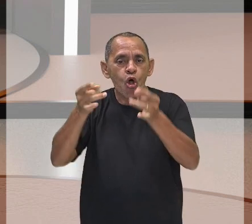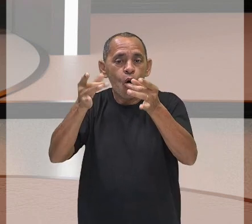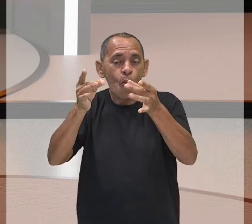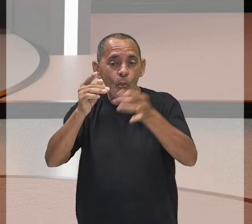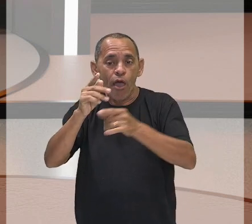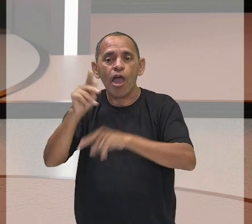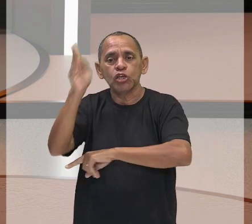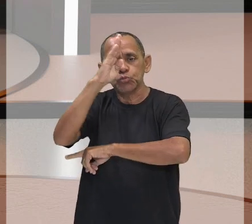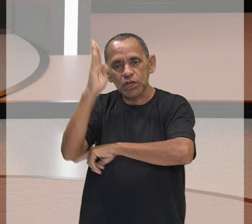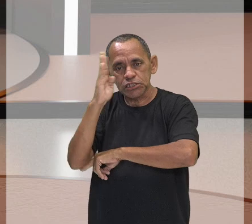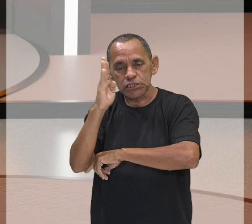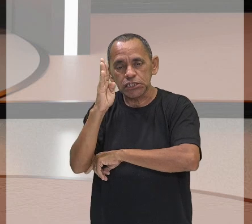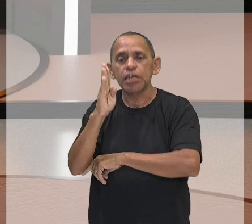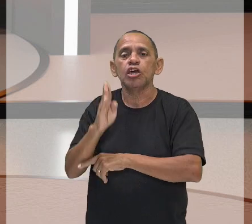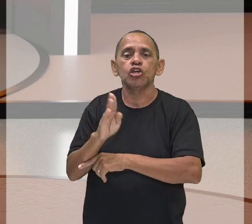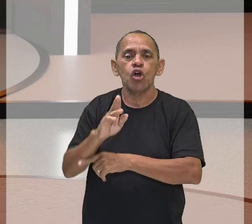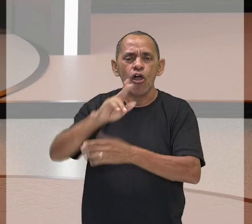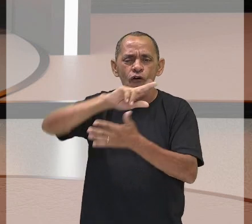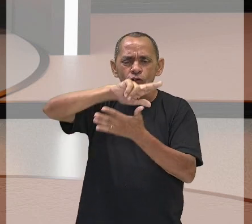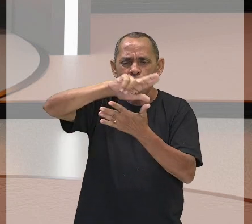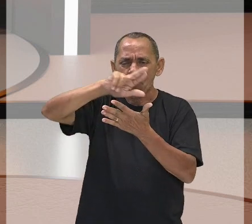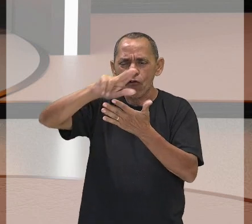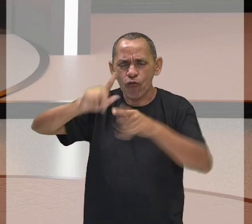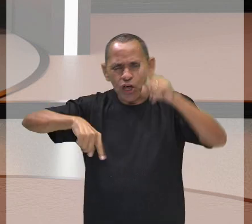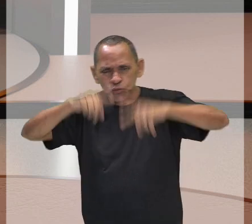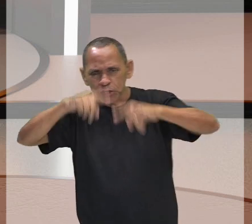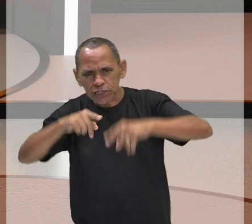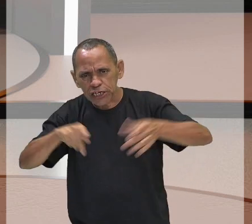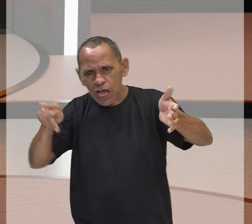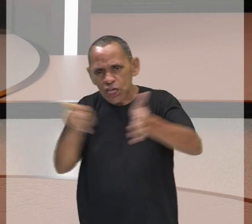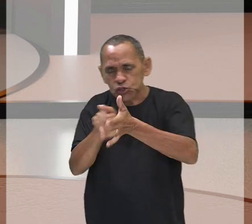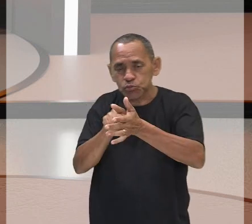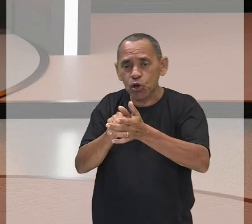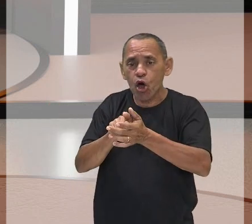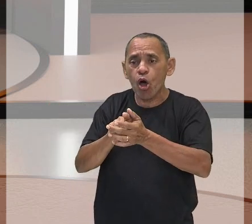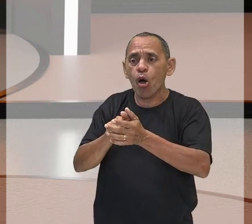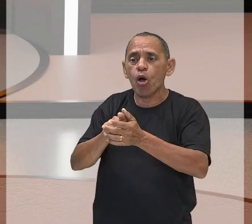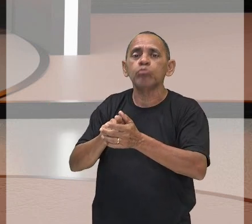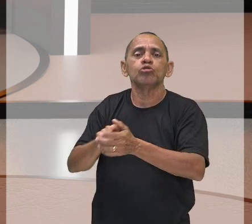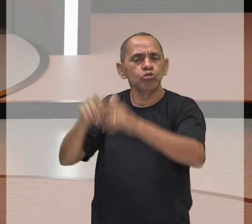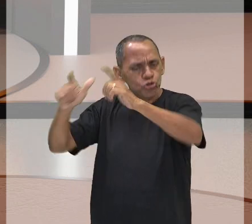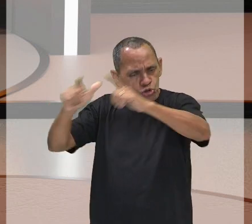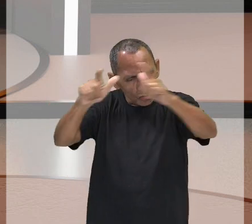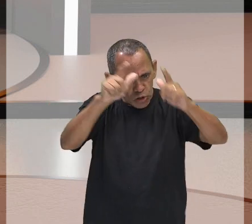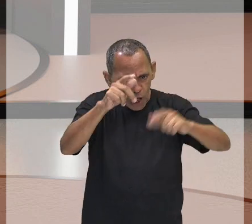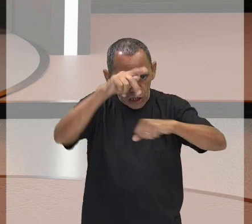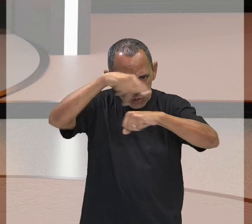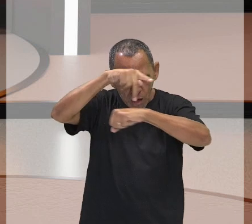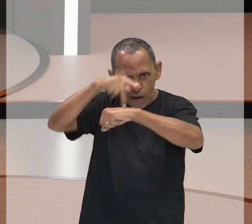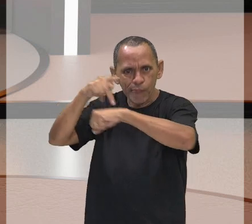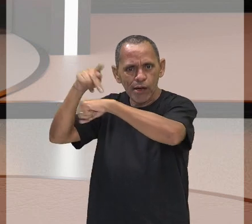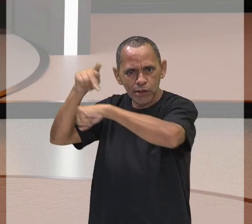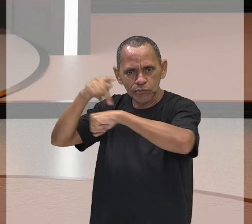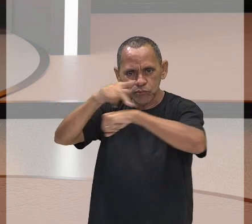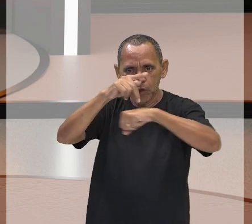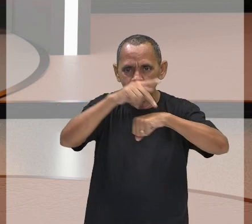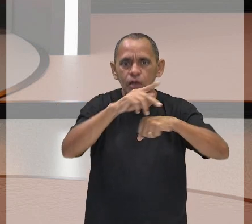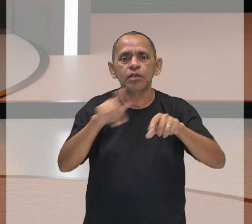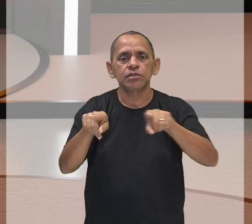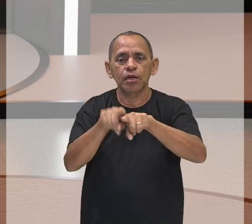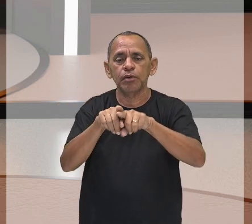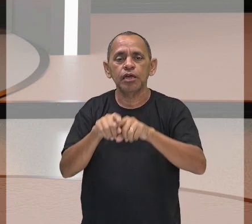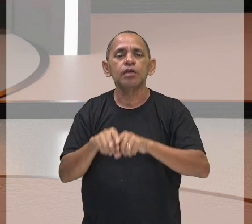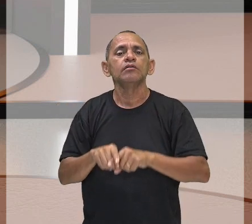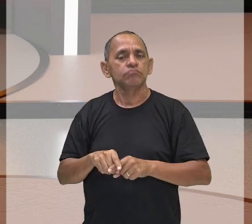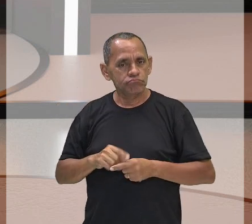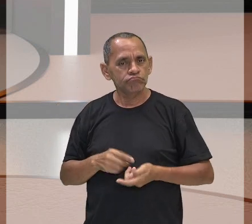outros produtos que não fossem os produtos portugueses e também porque melhorou urbanisticamente, a